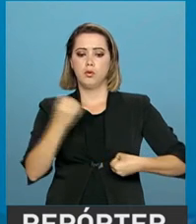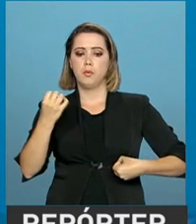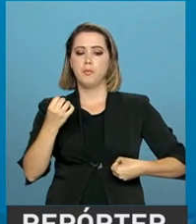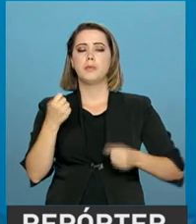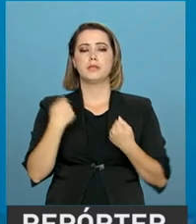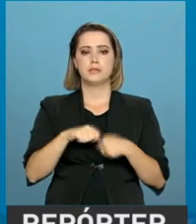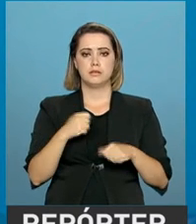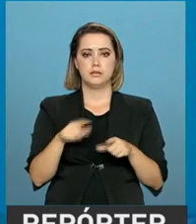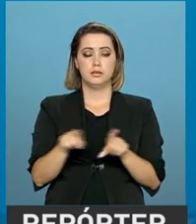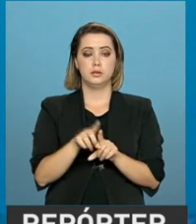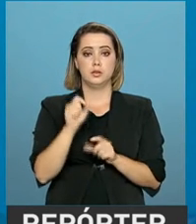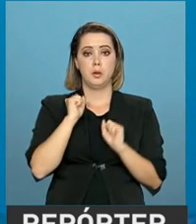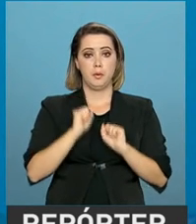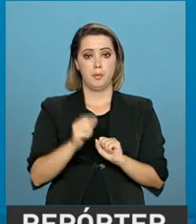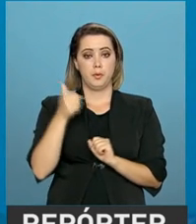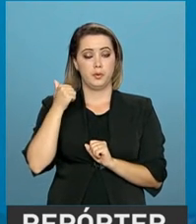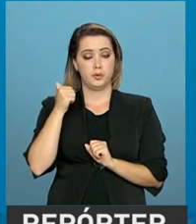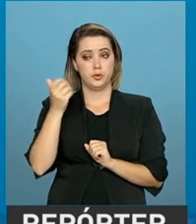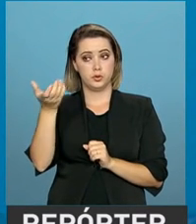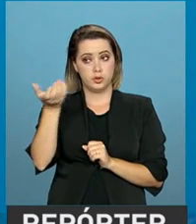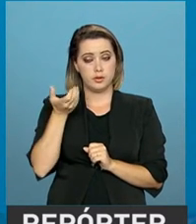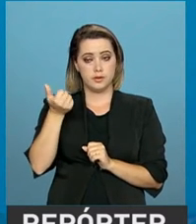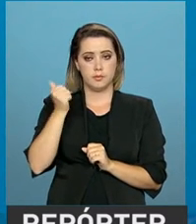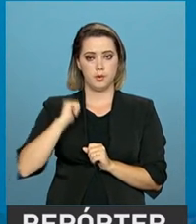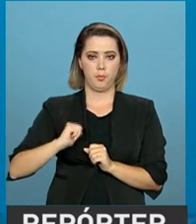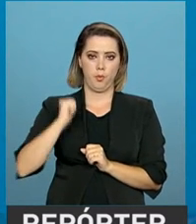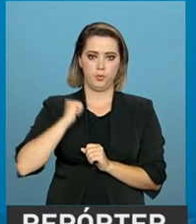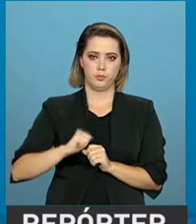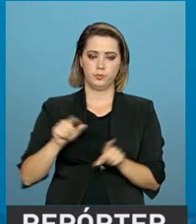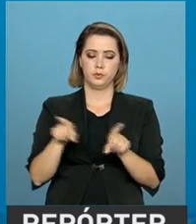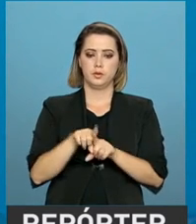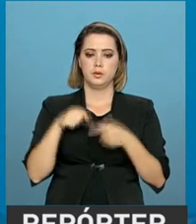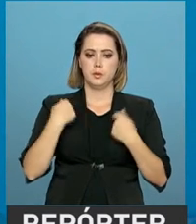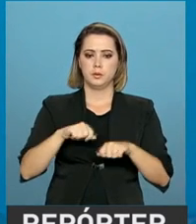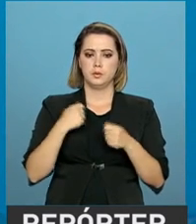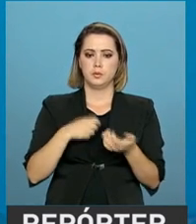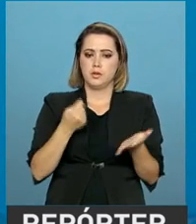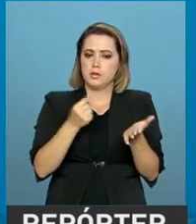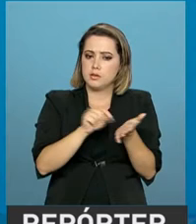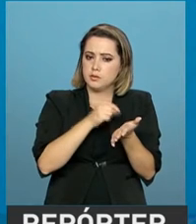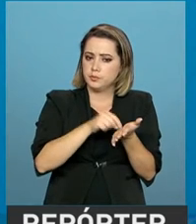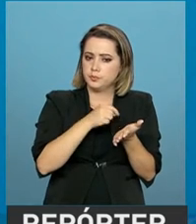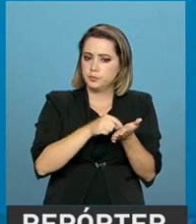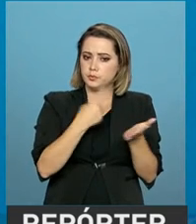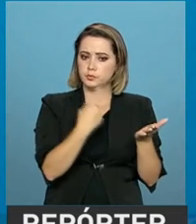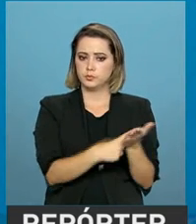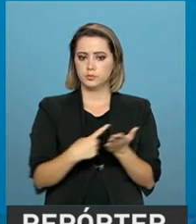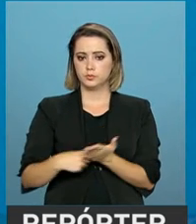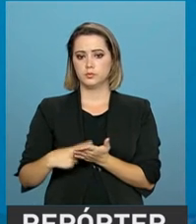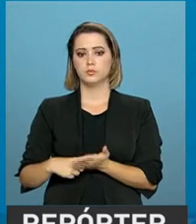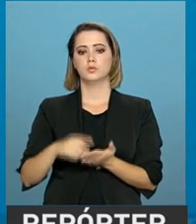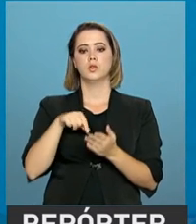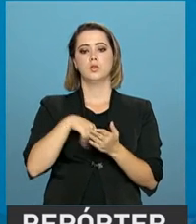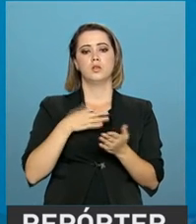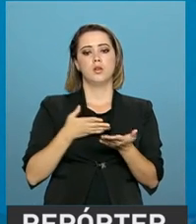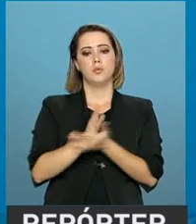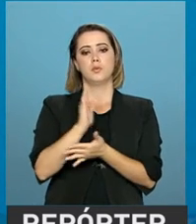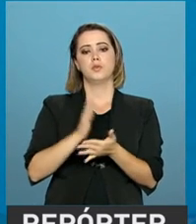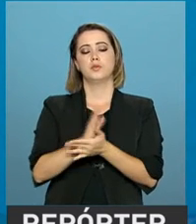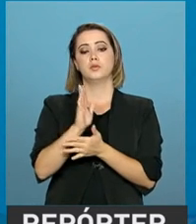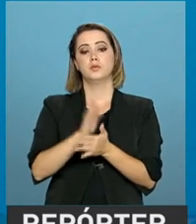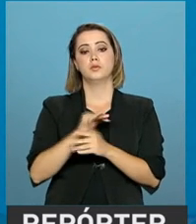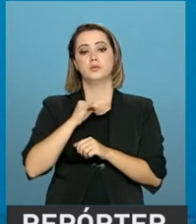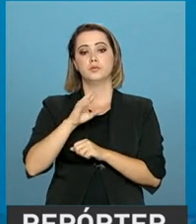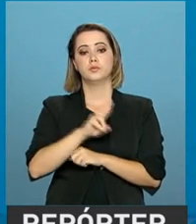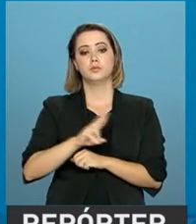pomar pode receber a bolsa para isso também é preciso que o estudante assine um termo de compromisso e que o seu cadastro seja aprovado pela